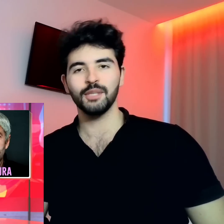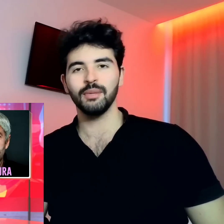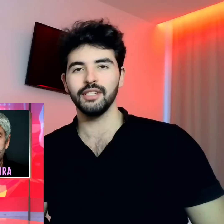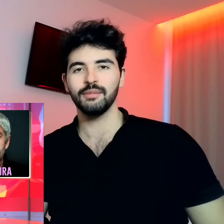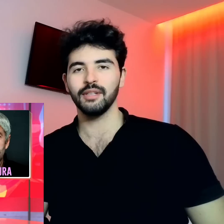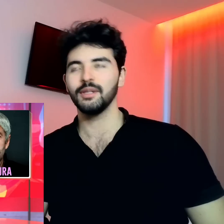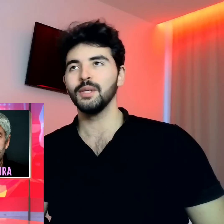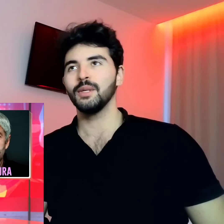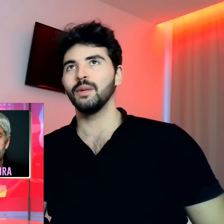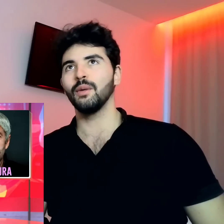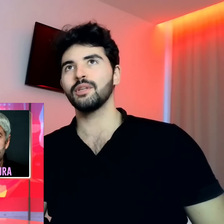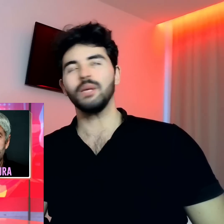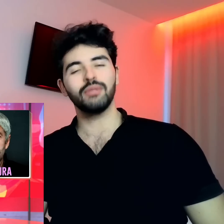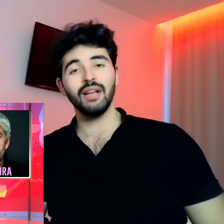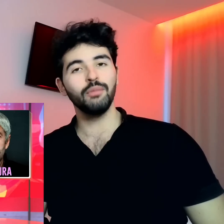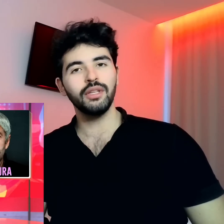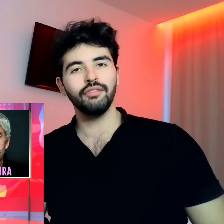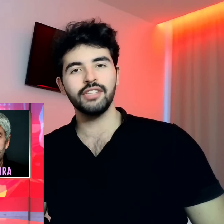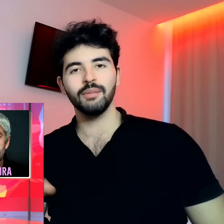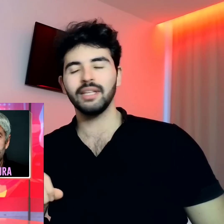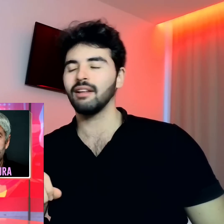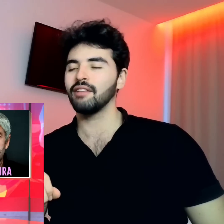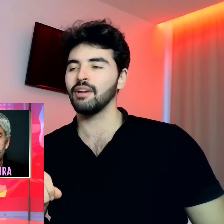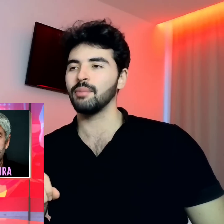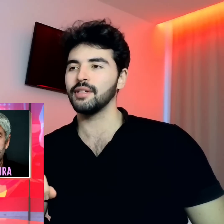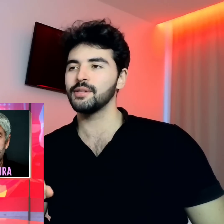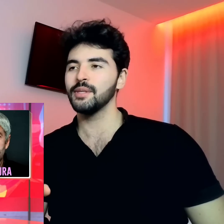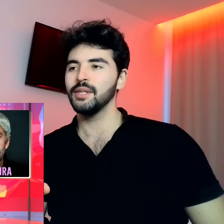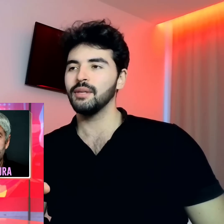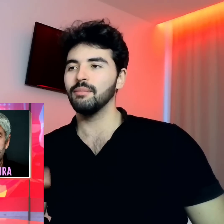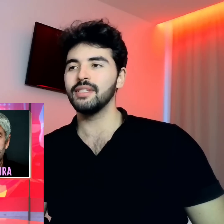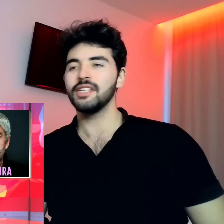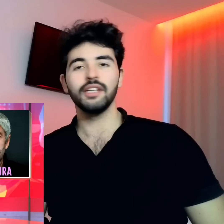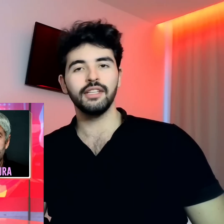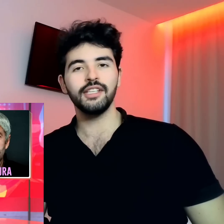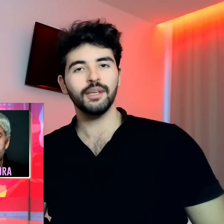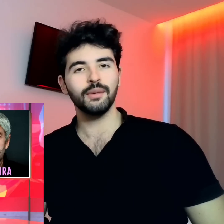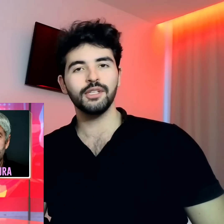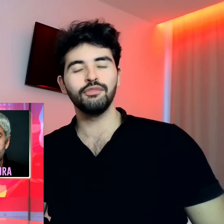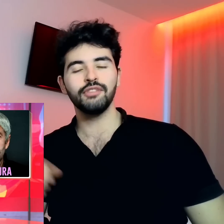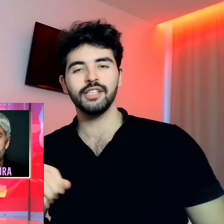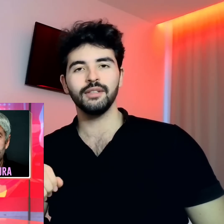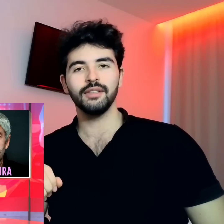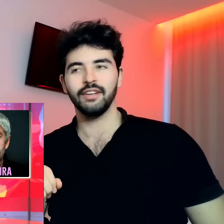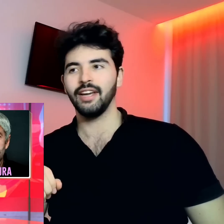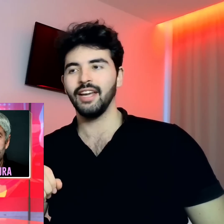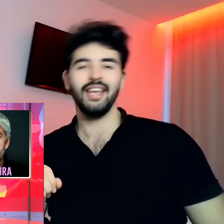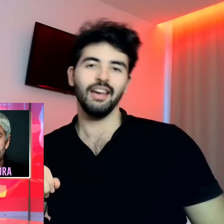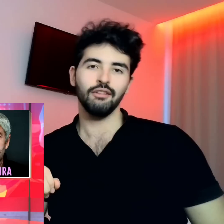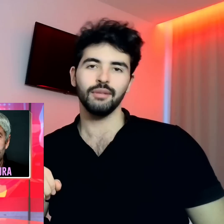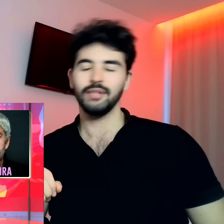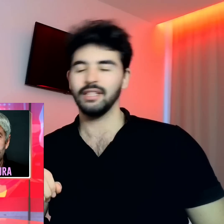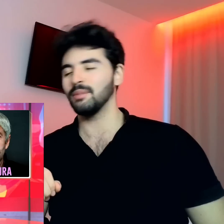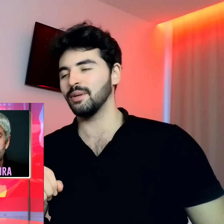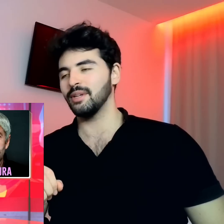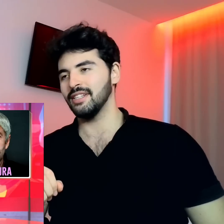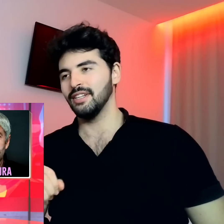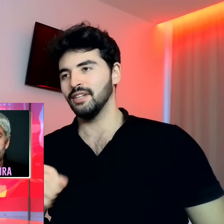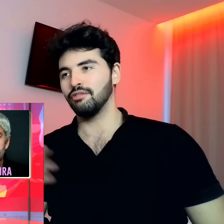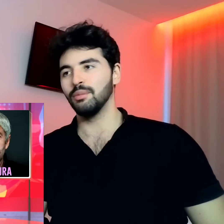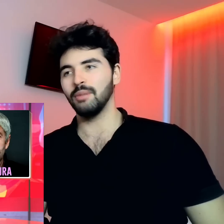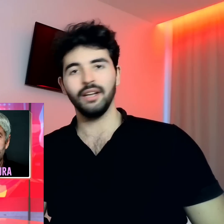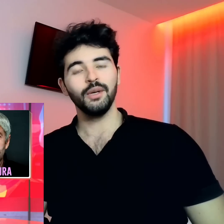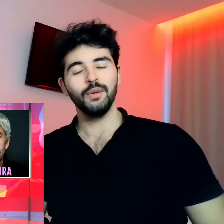tivemos neste país. Portanto, nós, em Portugal, muito dificilmente alguém vai preso, mas este artista conseguiu fazê-lo, não é? Em Évora. Portanto, é uma